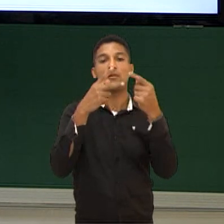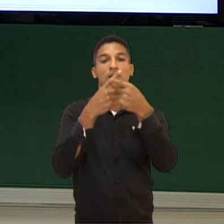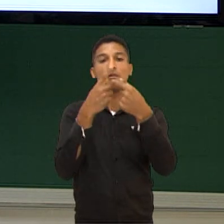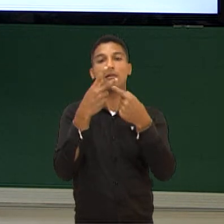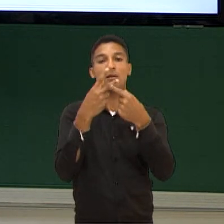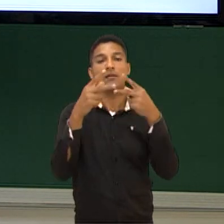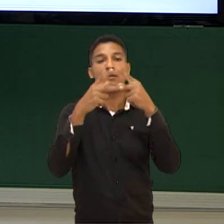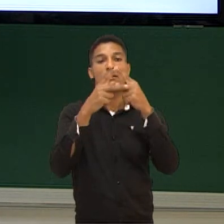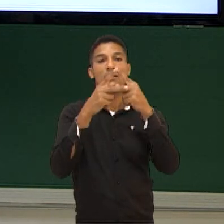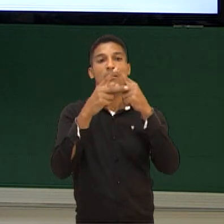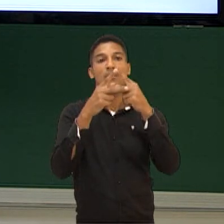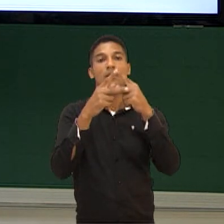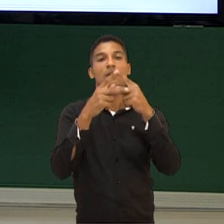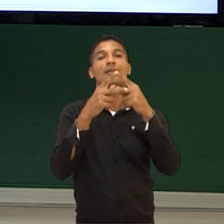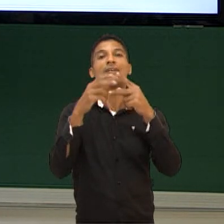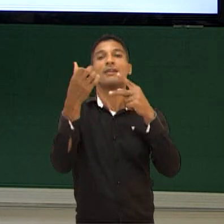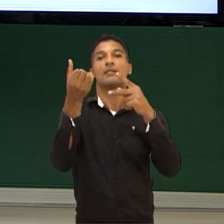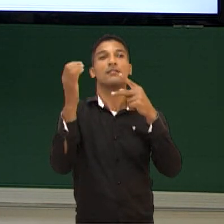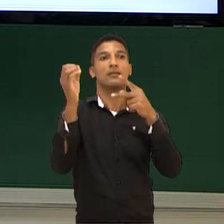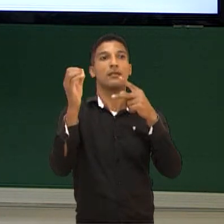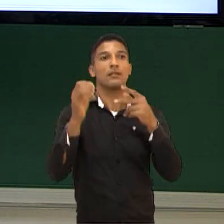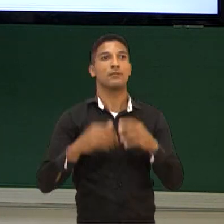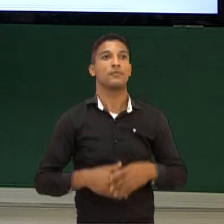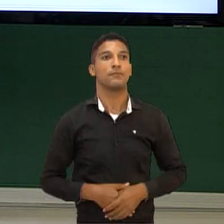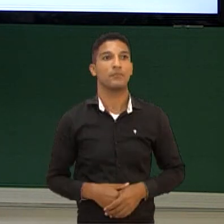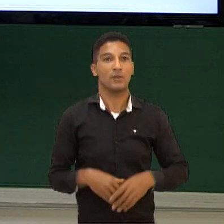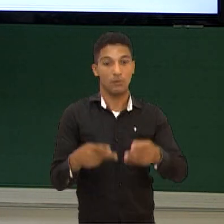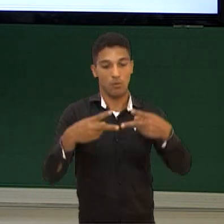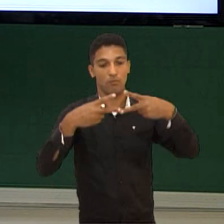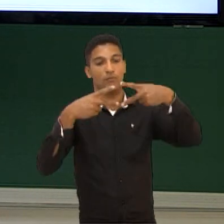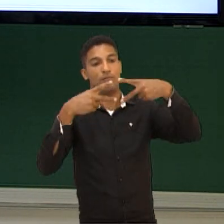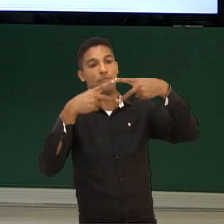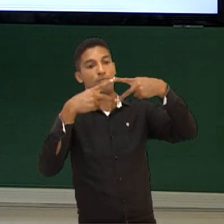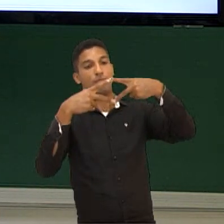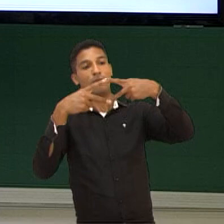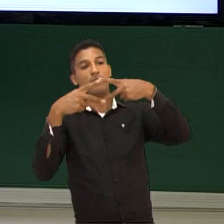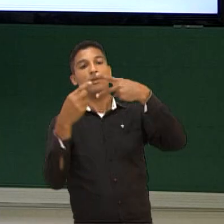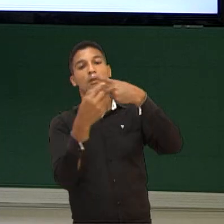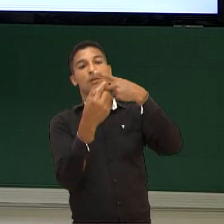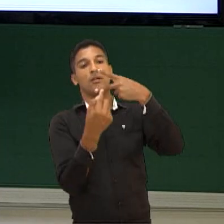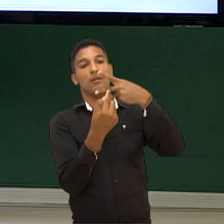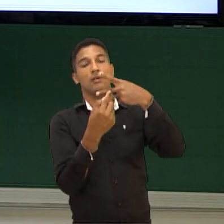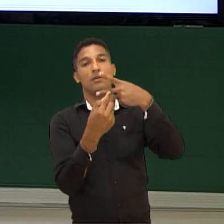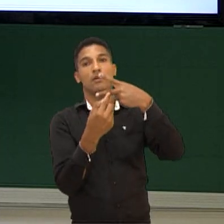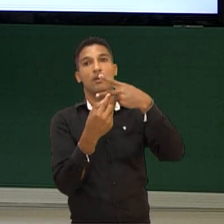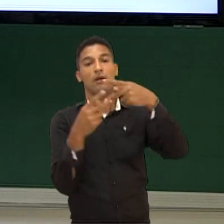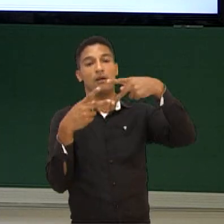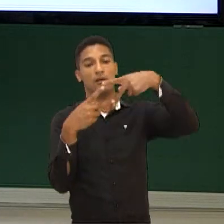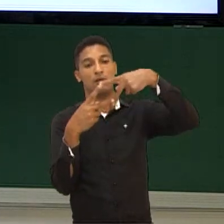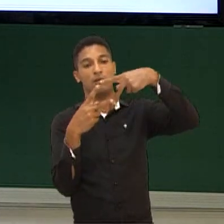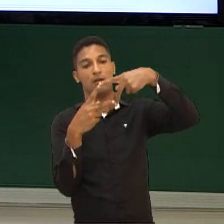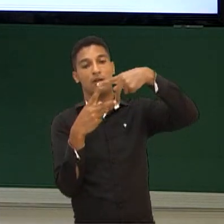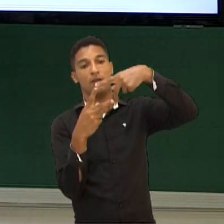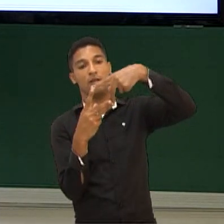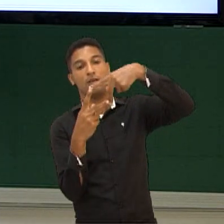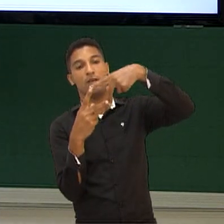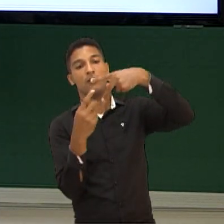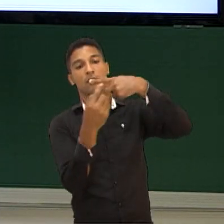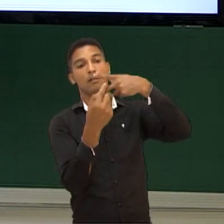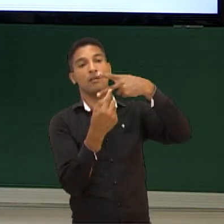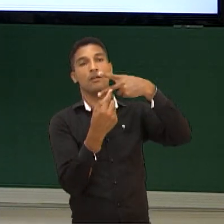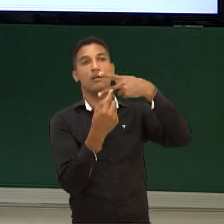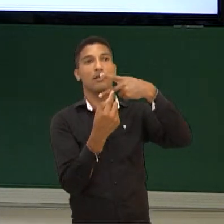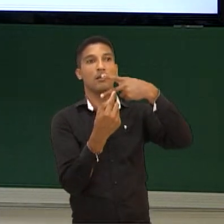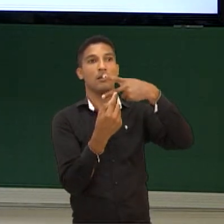60. Por quê? Porque se nós temos 180 nas três medidas, cada uma vale 60.